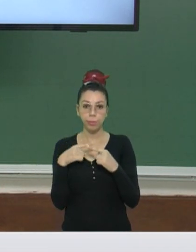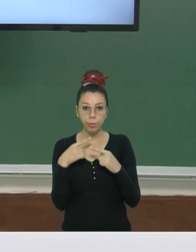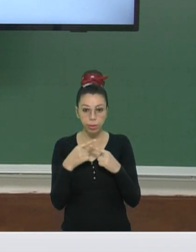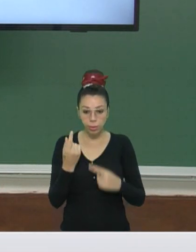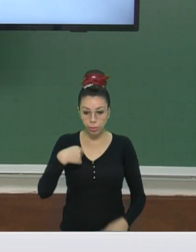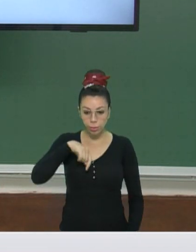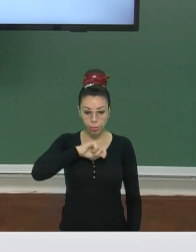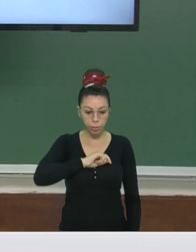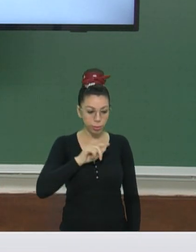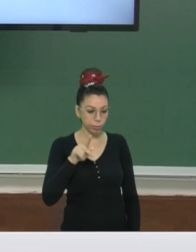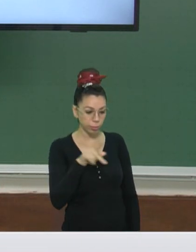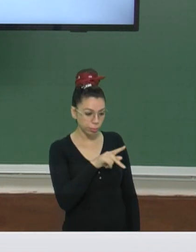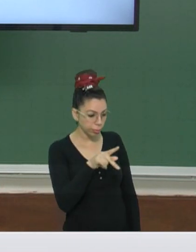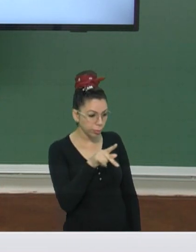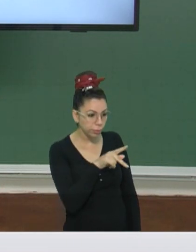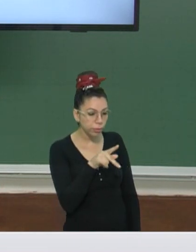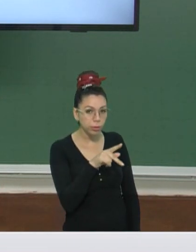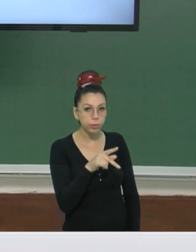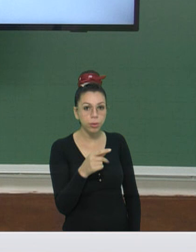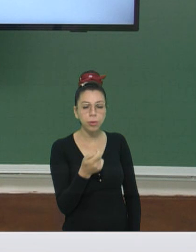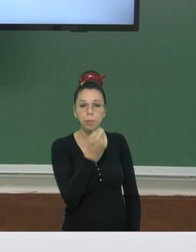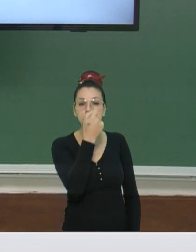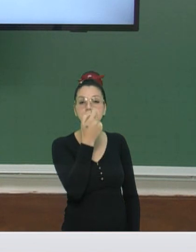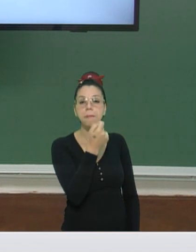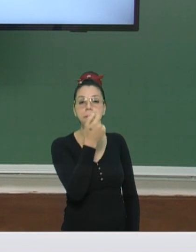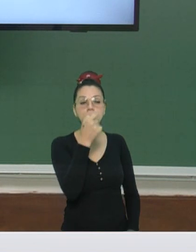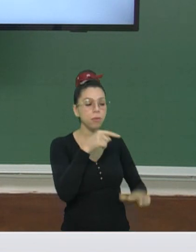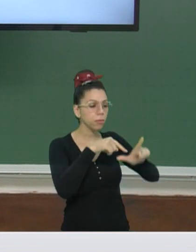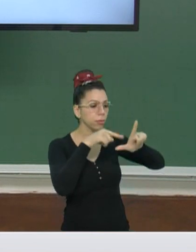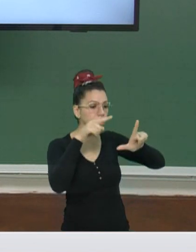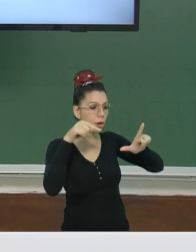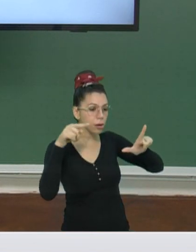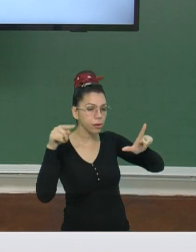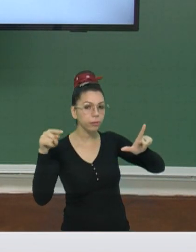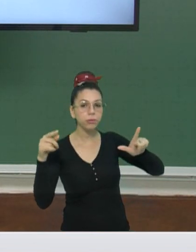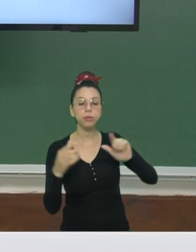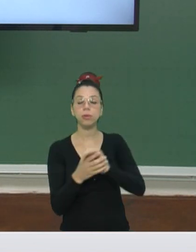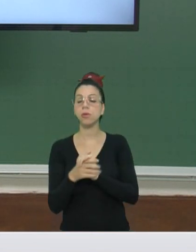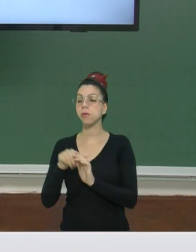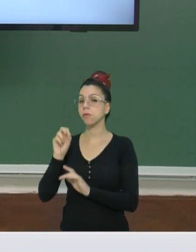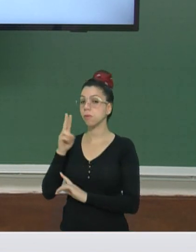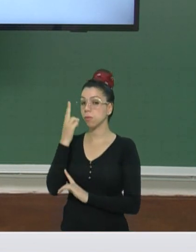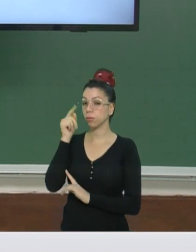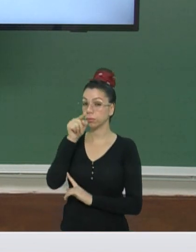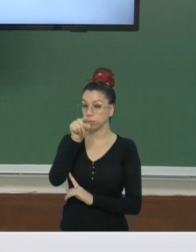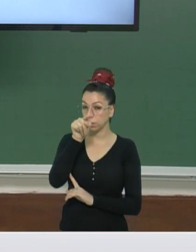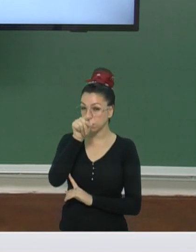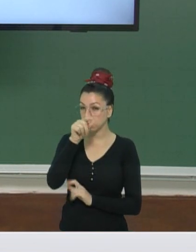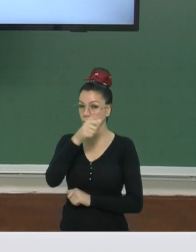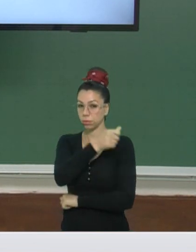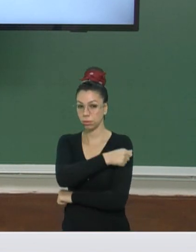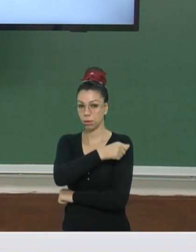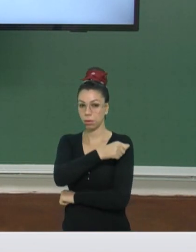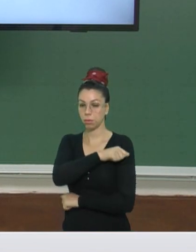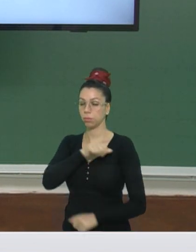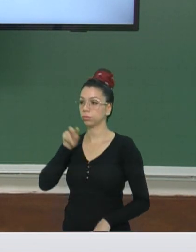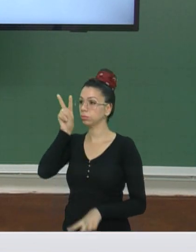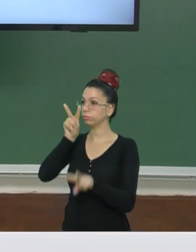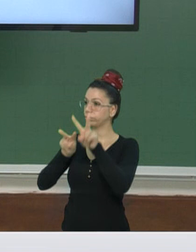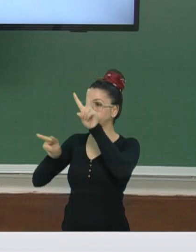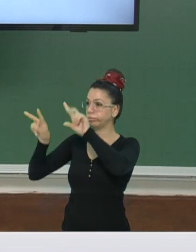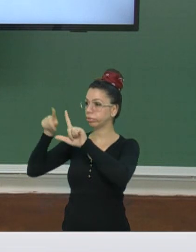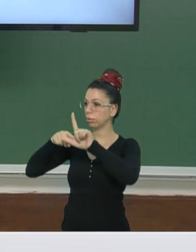para vocês, ou vocês, ao lerem o gráfico, não dão aquela atenção devida. Então, nós precisamos